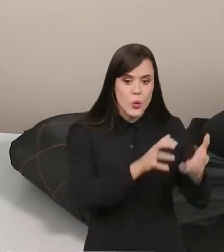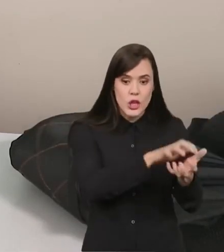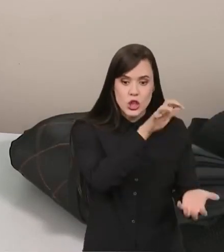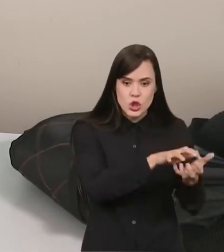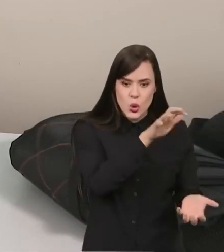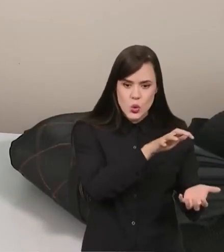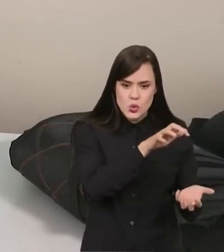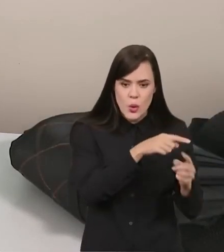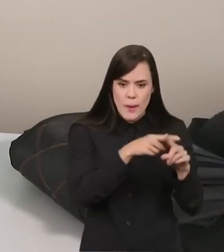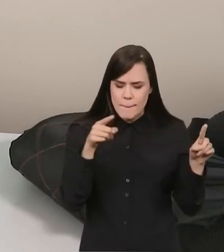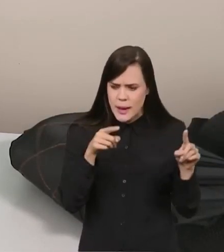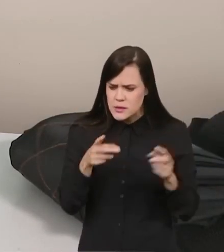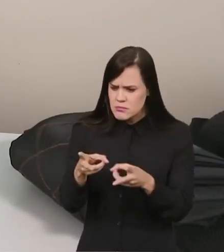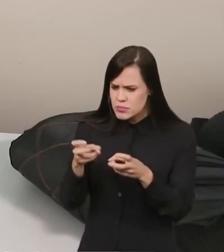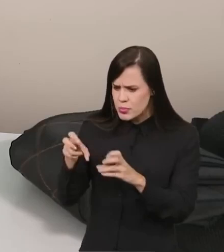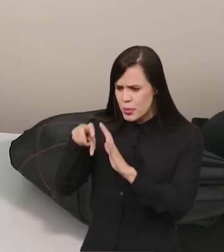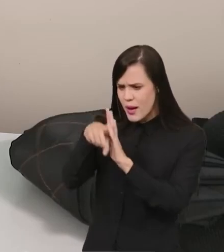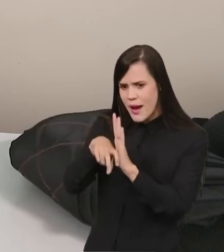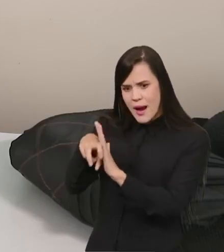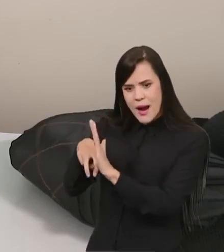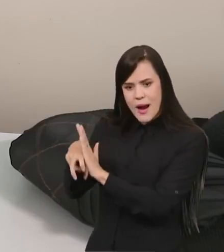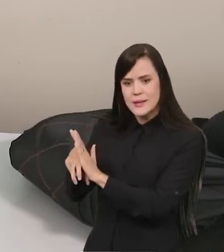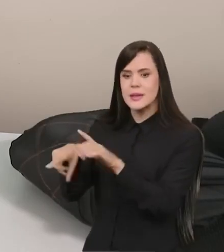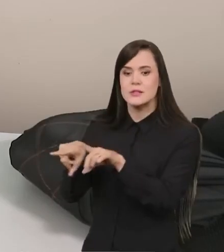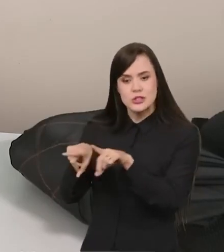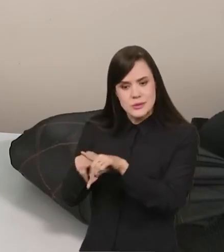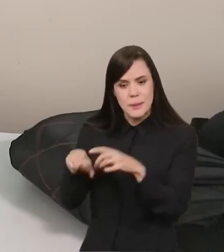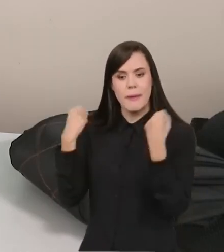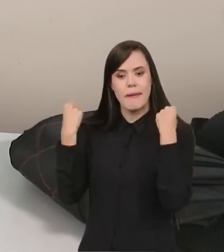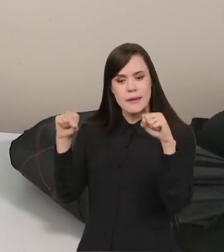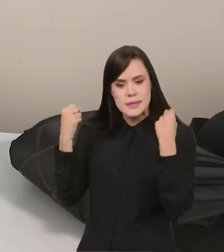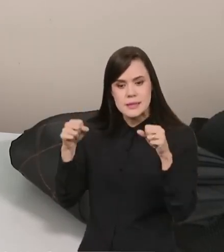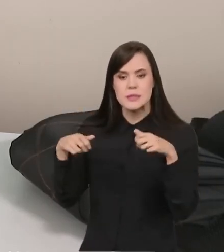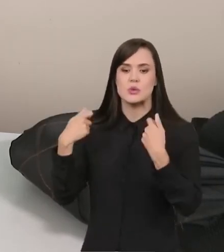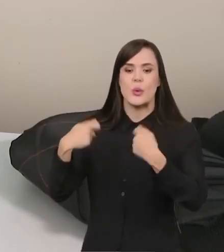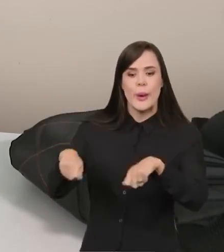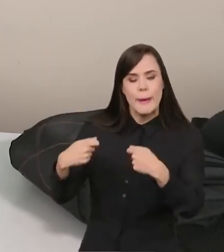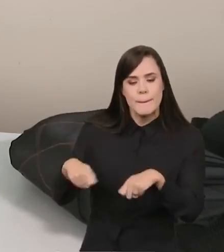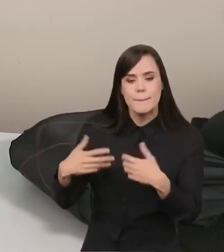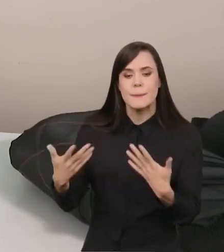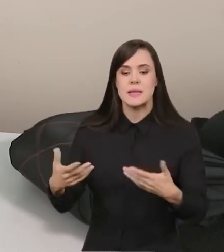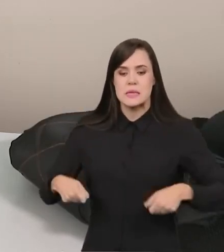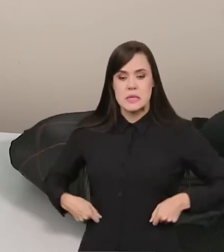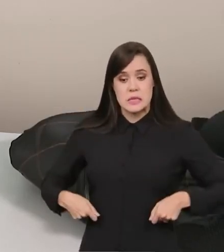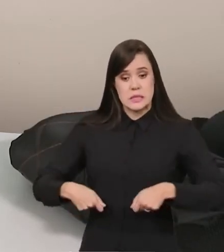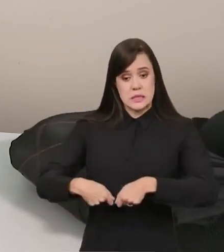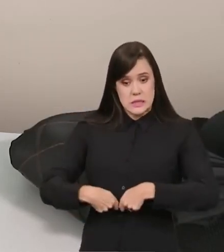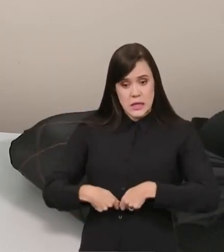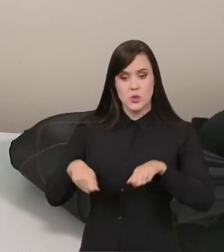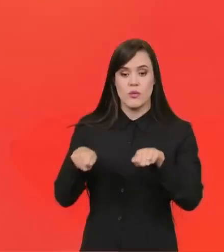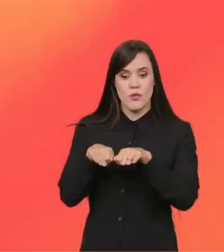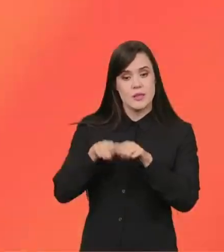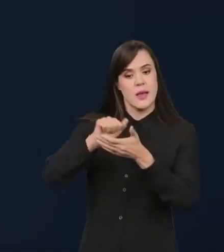vi bastante cadeirantes. E cadeirante também faz exercício, precisa, né, de um cinto de segurança para fazer